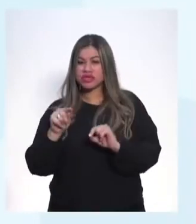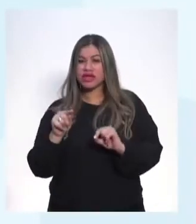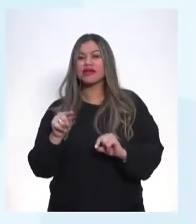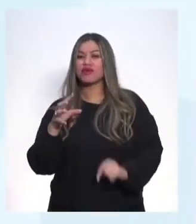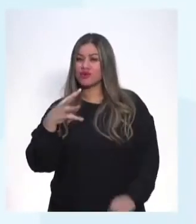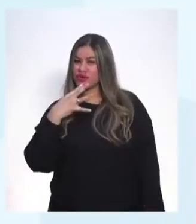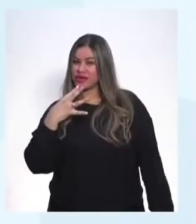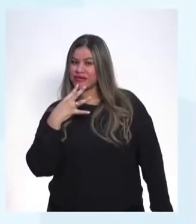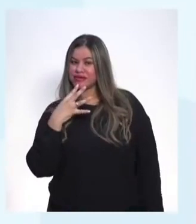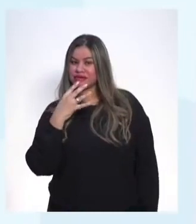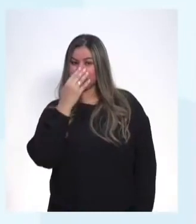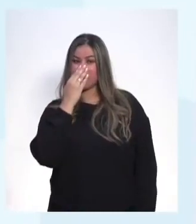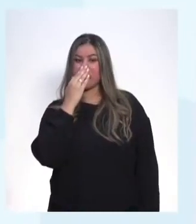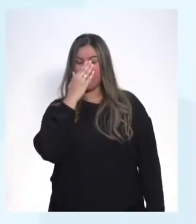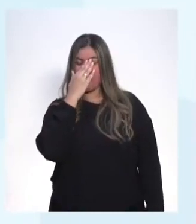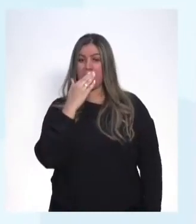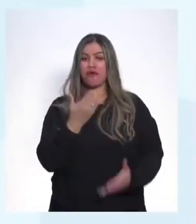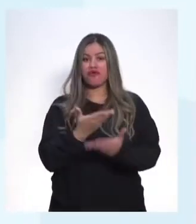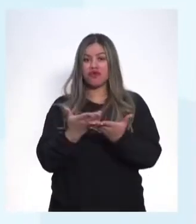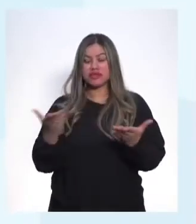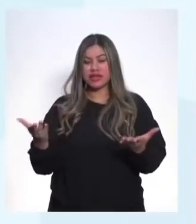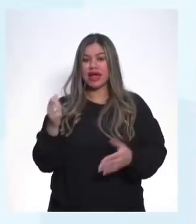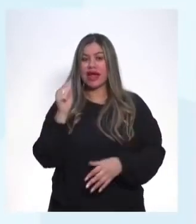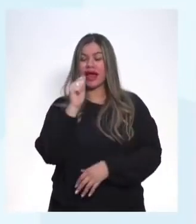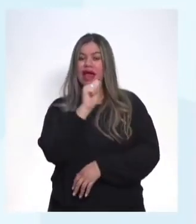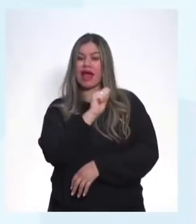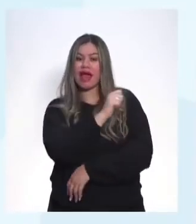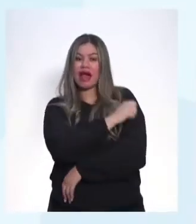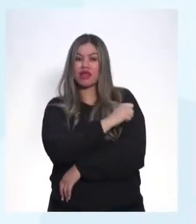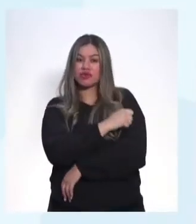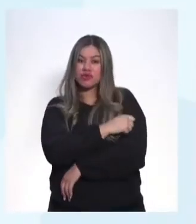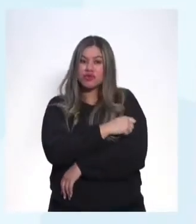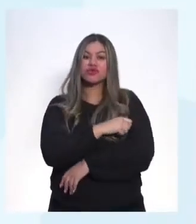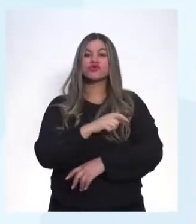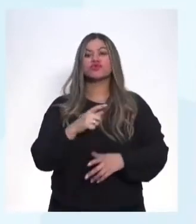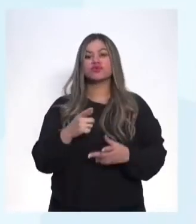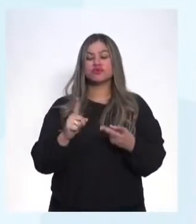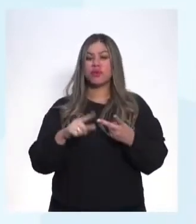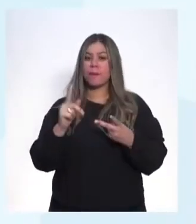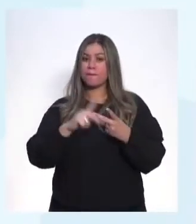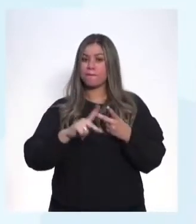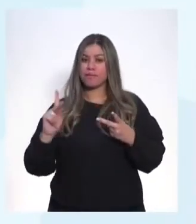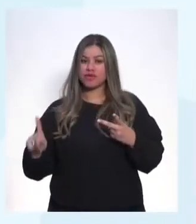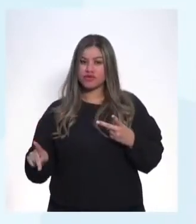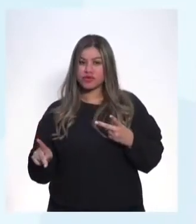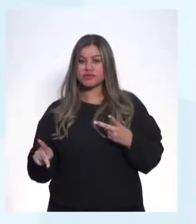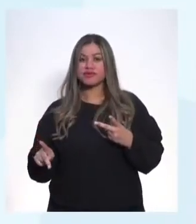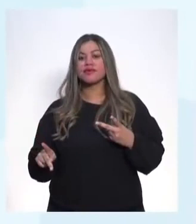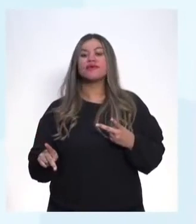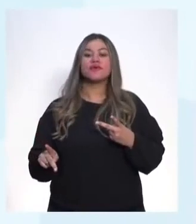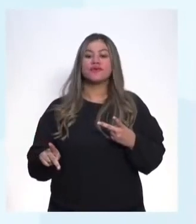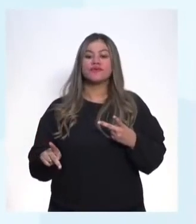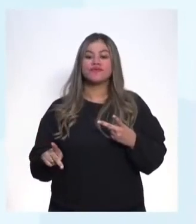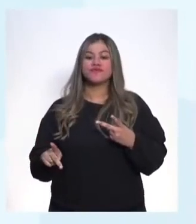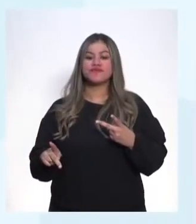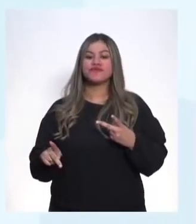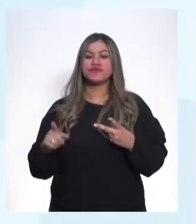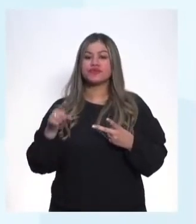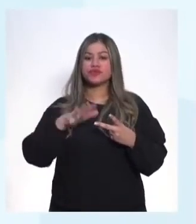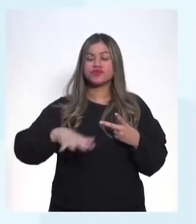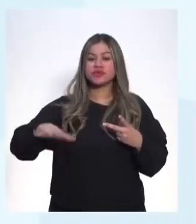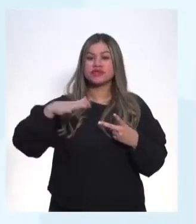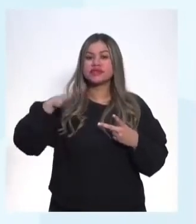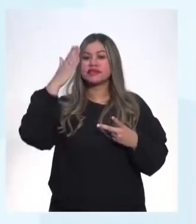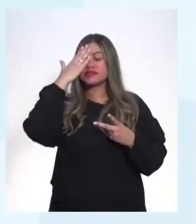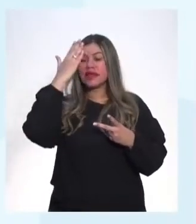aí. Será que os nossos alunos, e você, professor, porque até o que eu abreviei não, o que está abreviado ali, você sabia ali